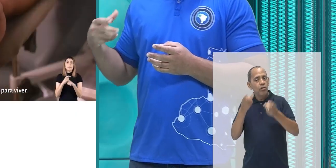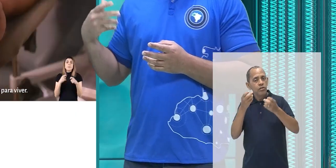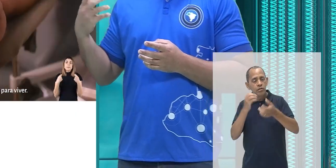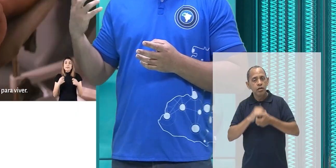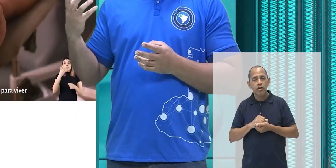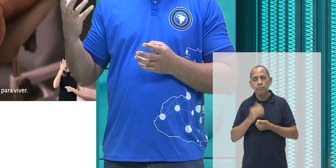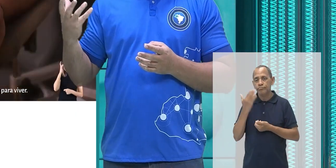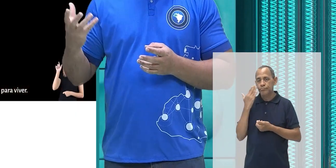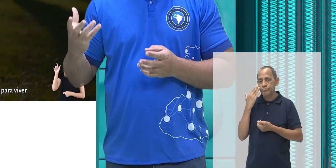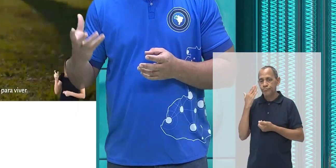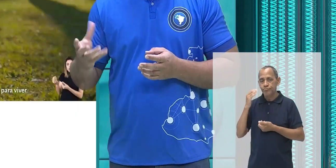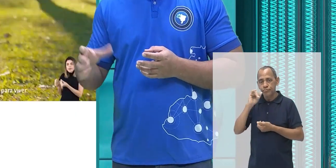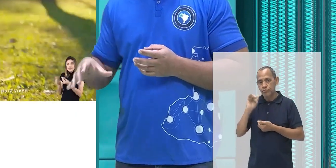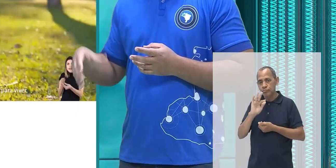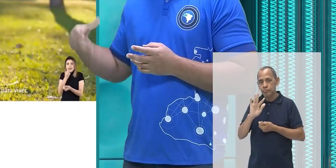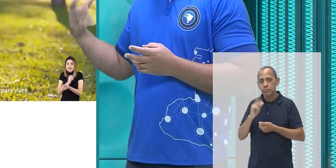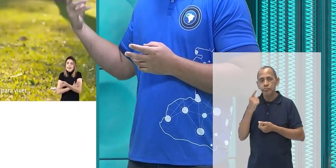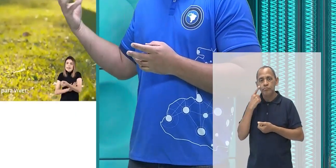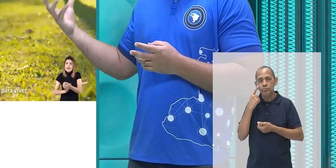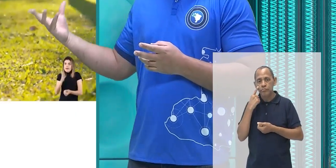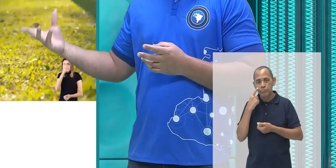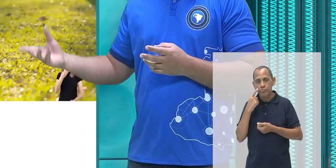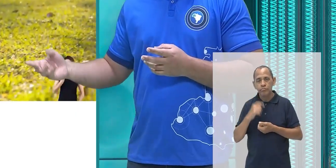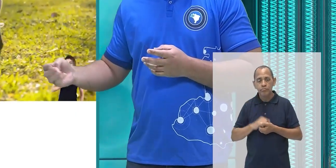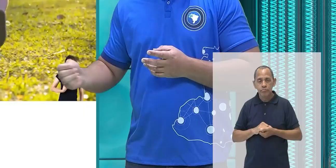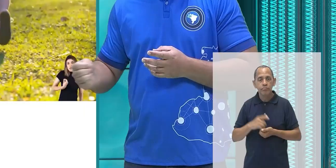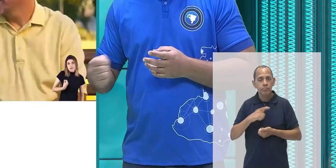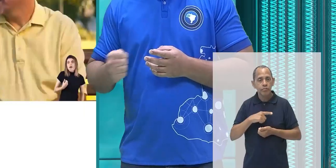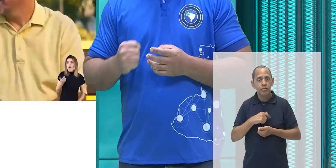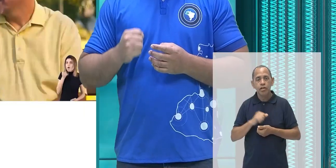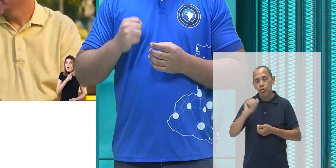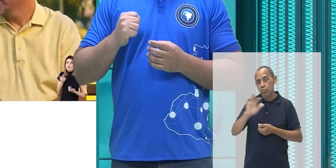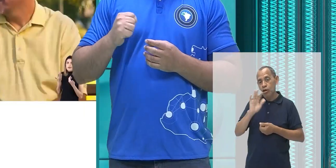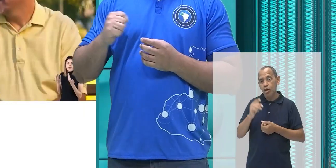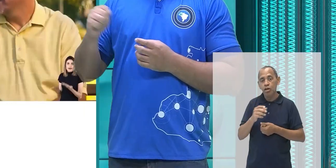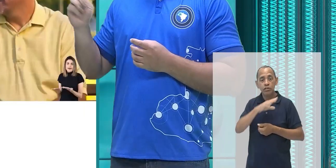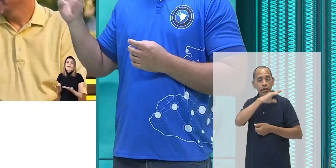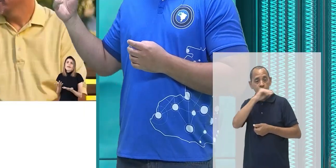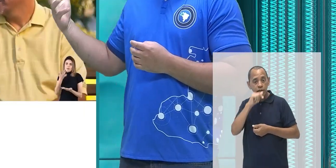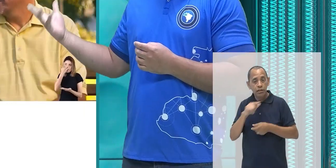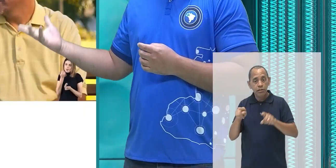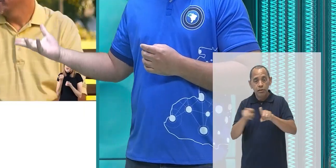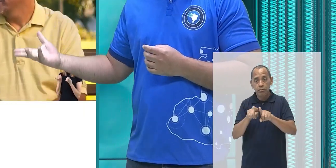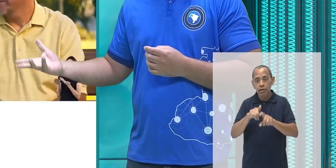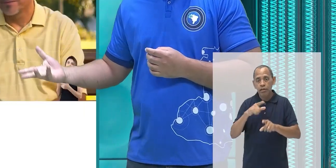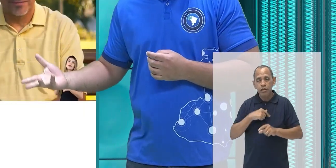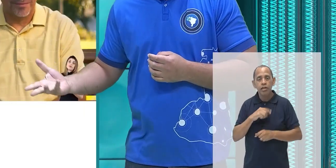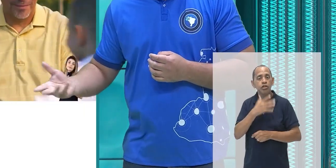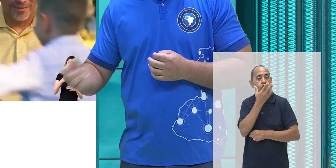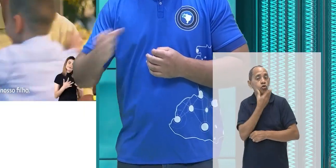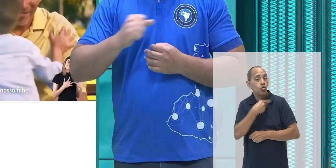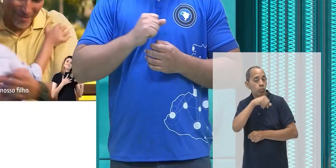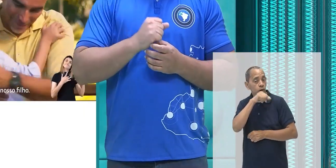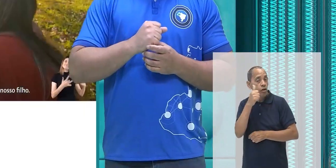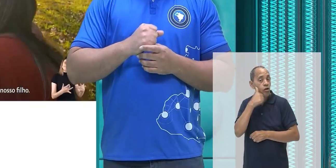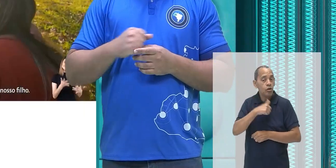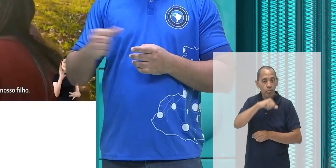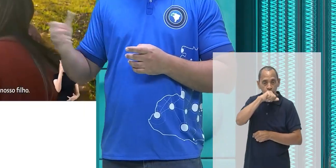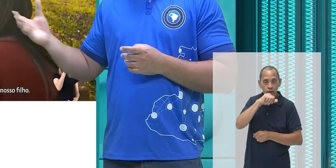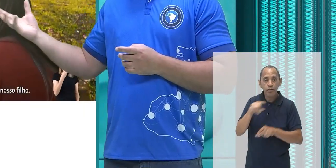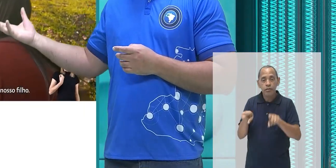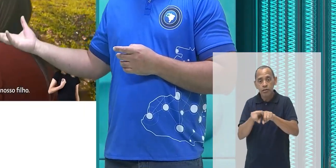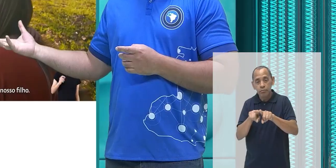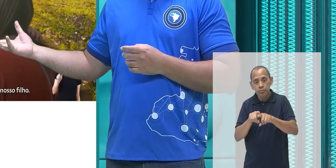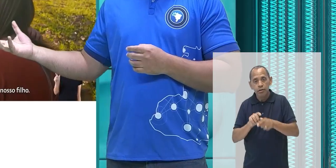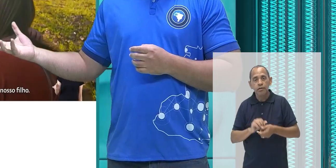aqui. Observem que nós temos imagens da criança, você observa que tem a imagem dos pais. Além